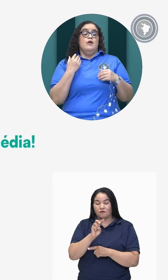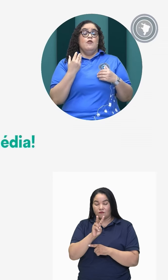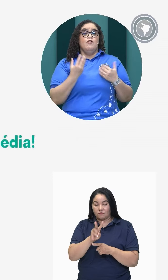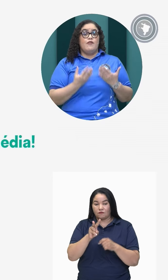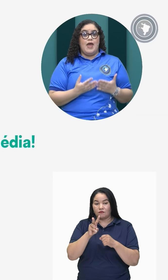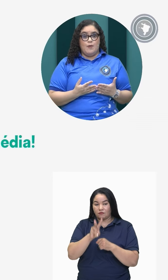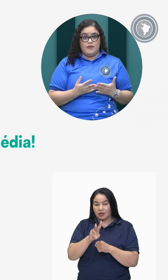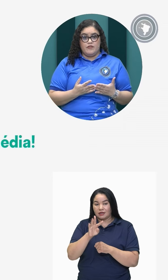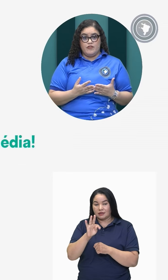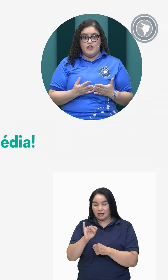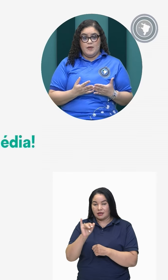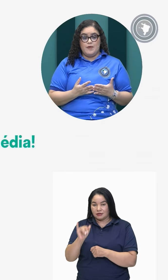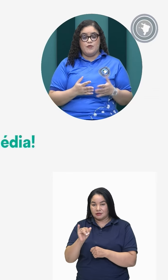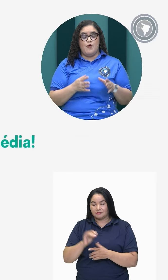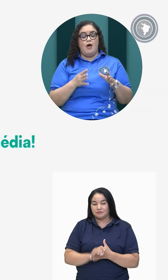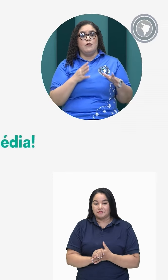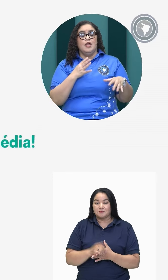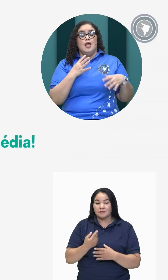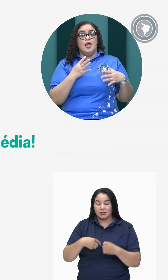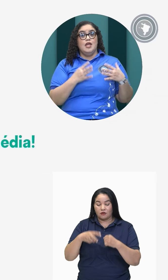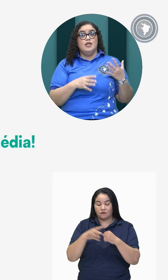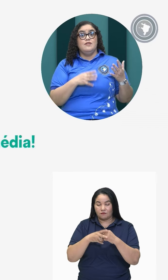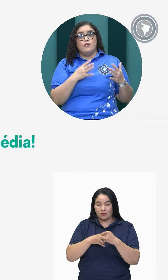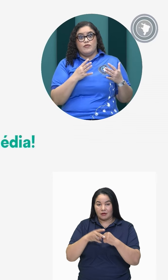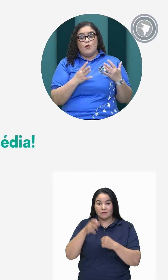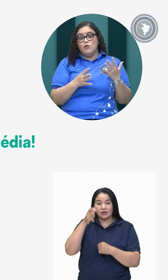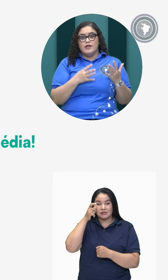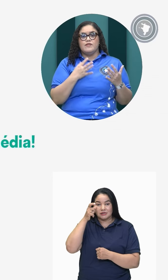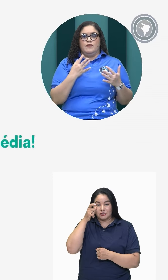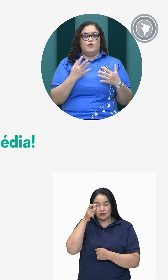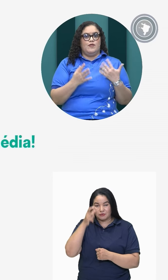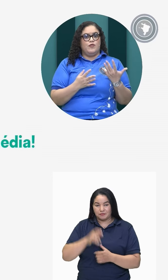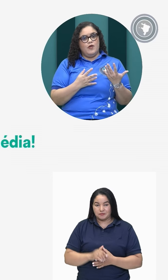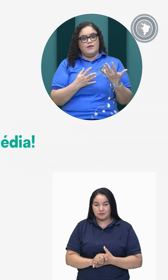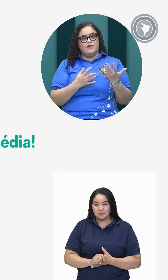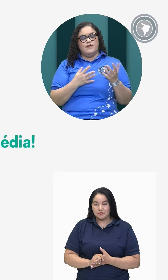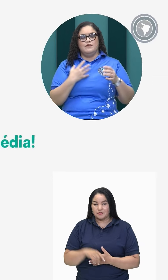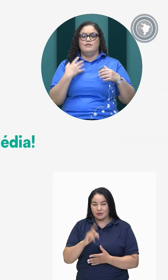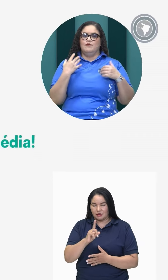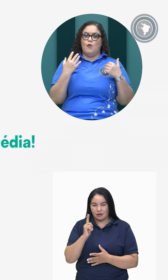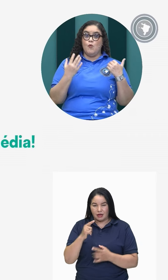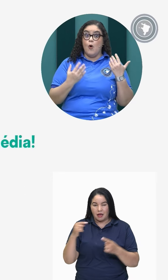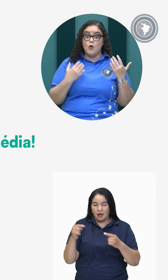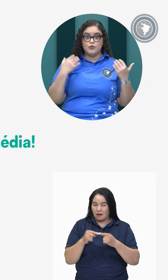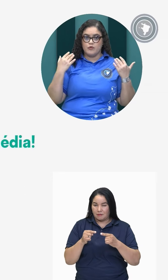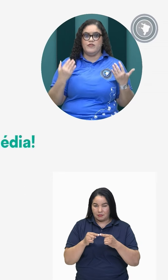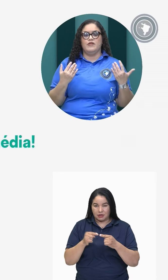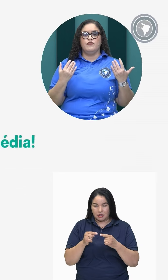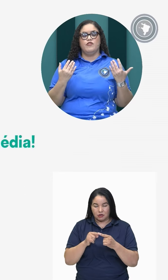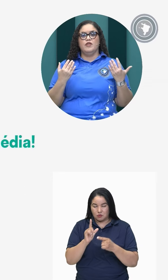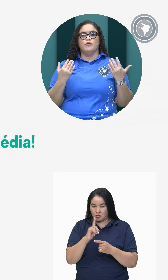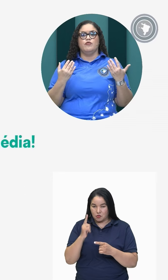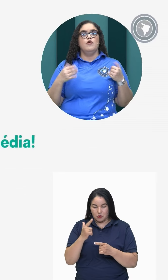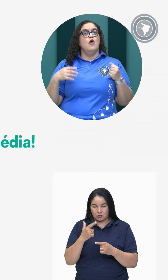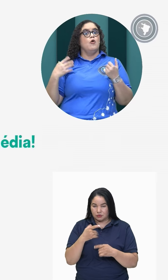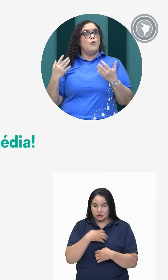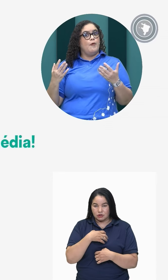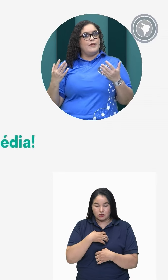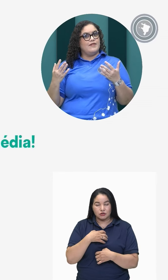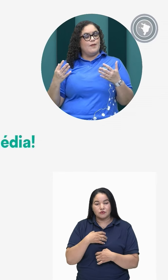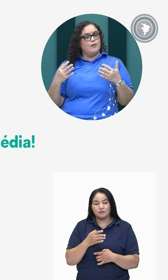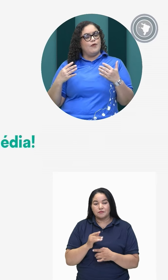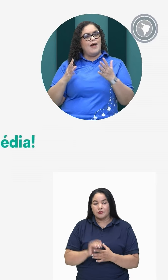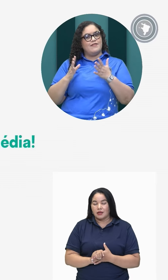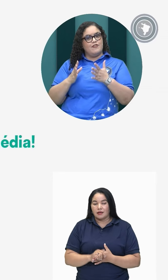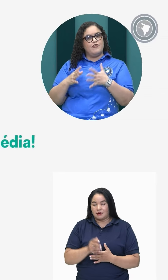observação. O verbo assistir, pessoal, em outras situações, com outros sentidos, como,